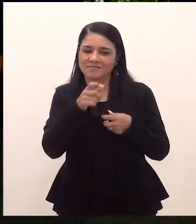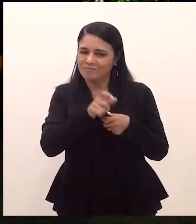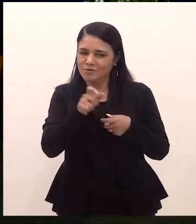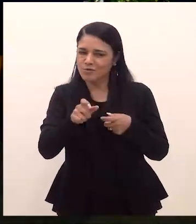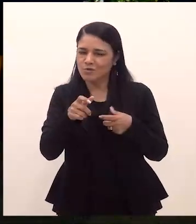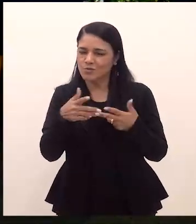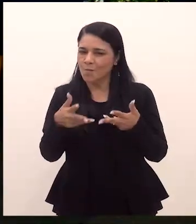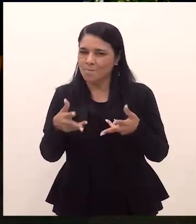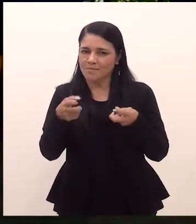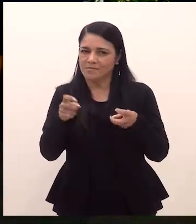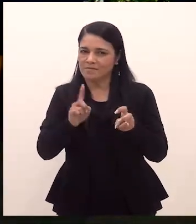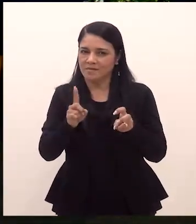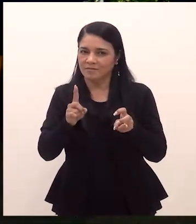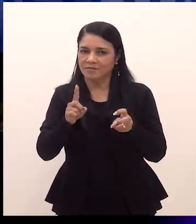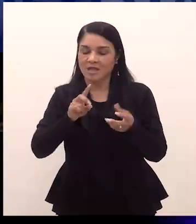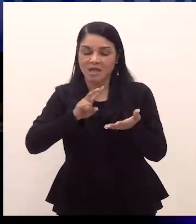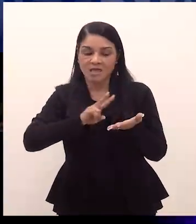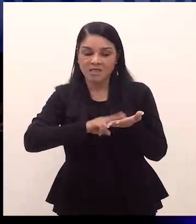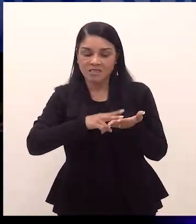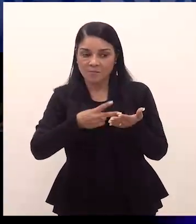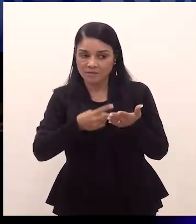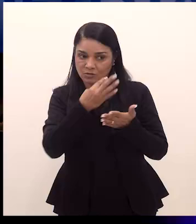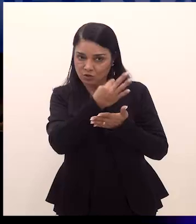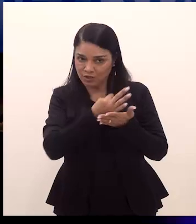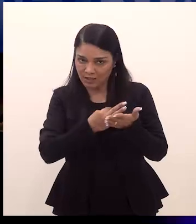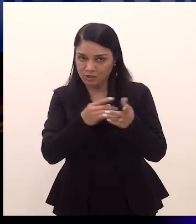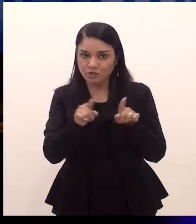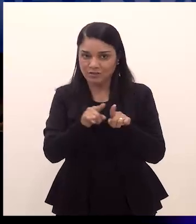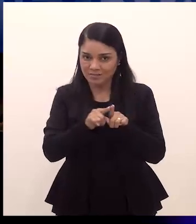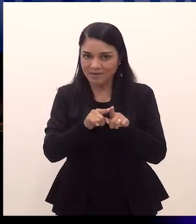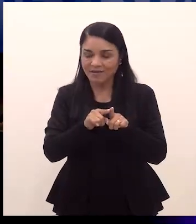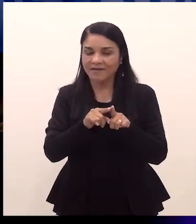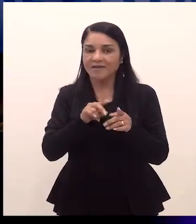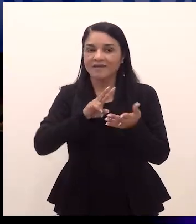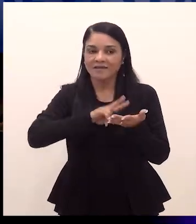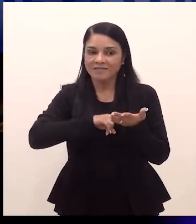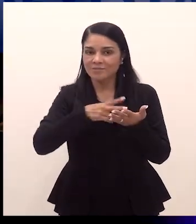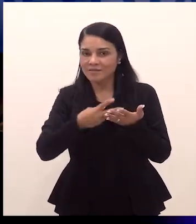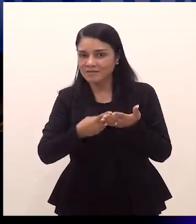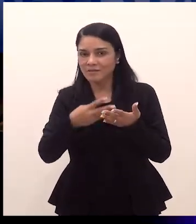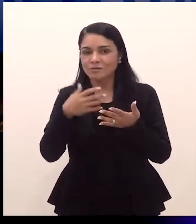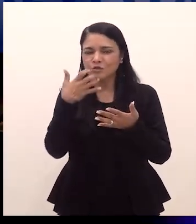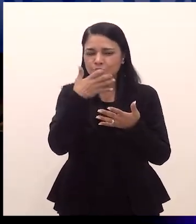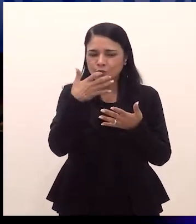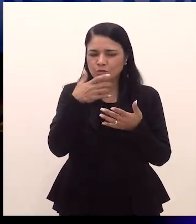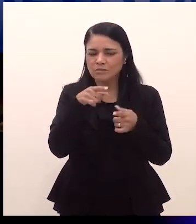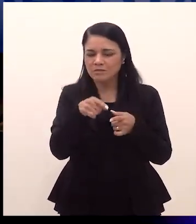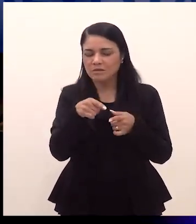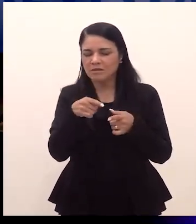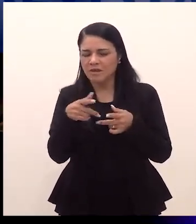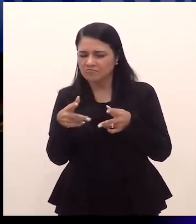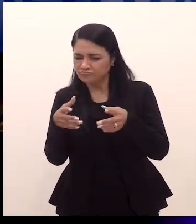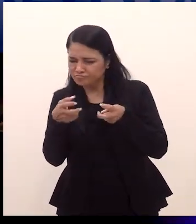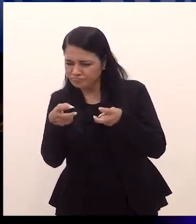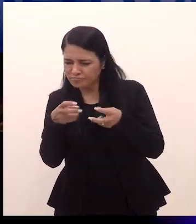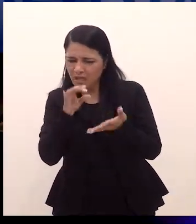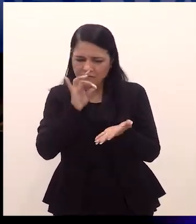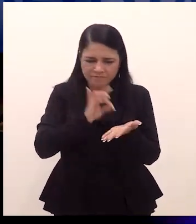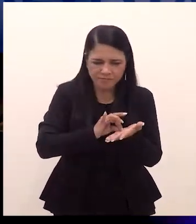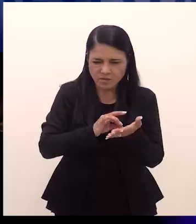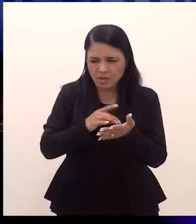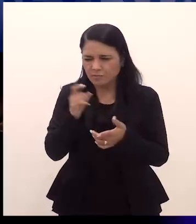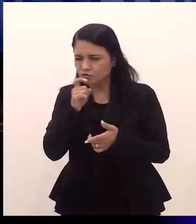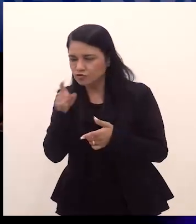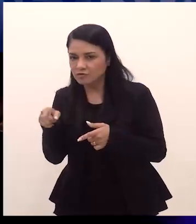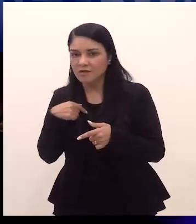porque existe um problema de interpretação não só de texto, mas de interpretação também dessa percepção de o que é real, o